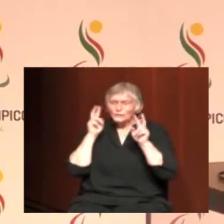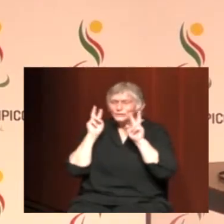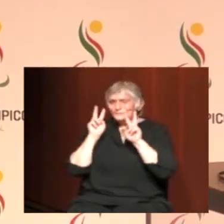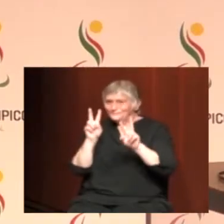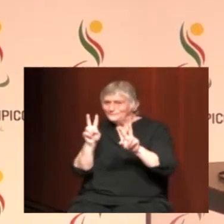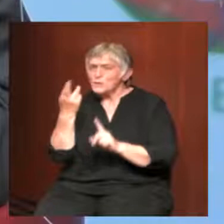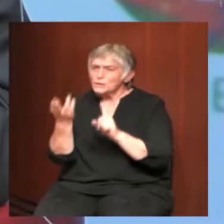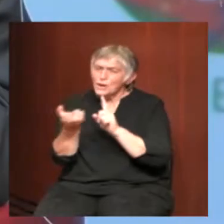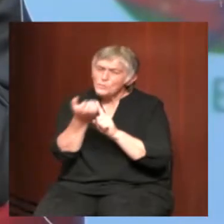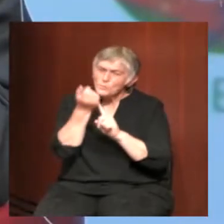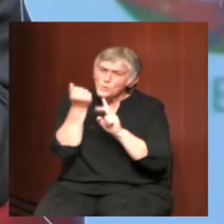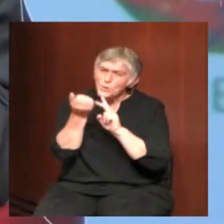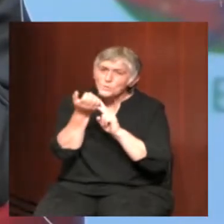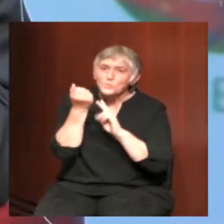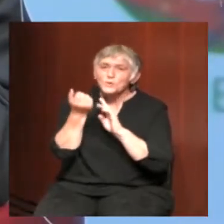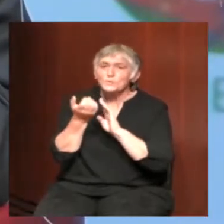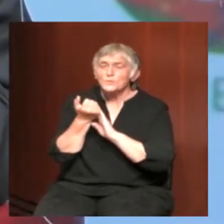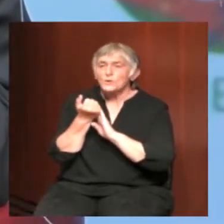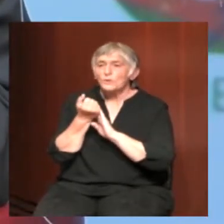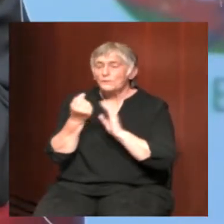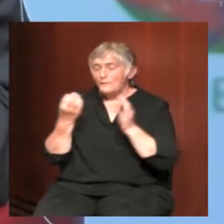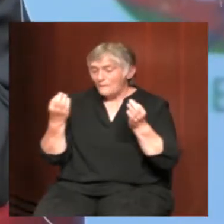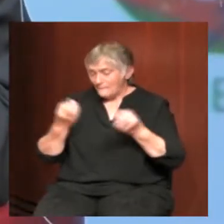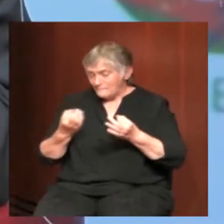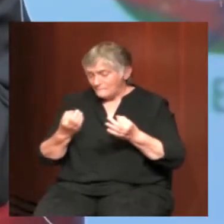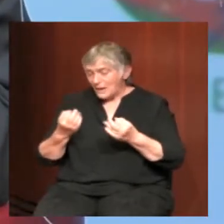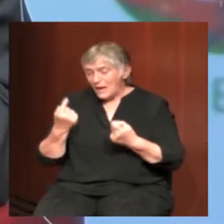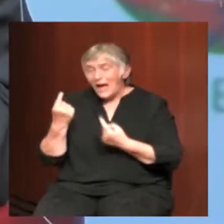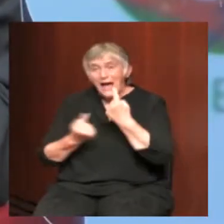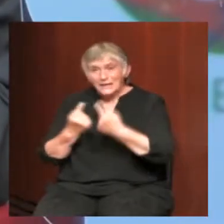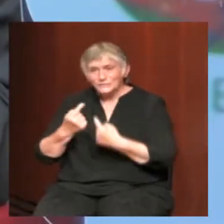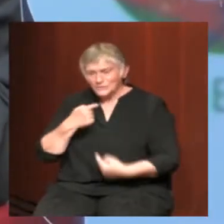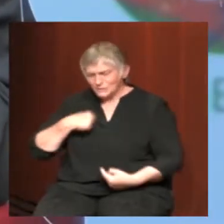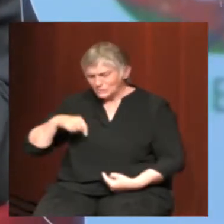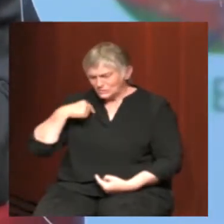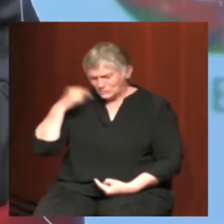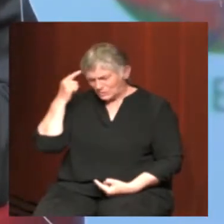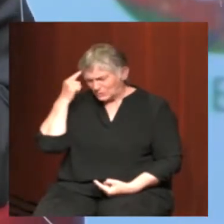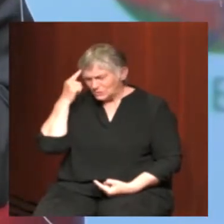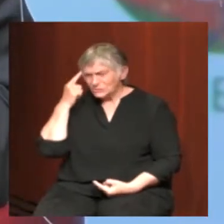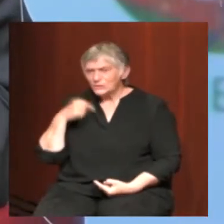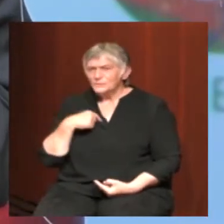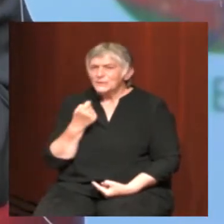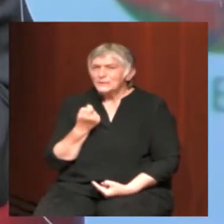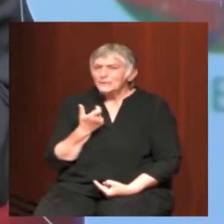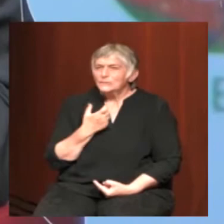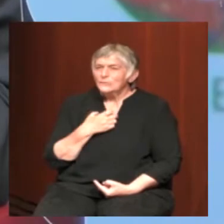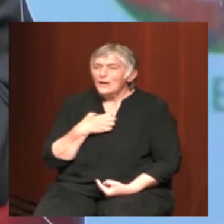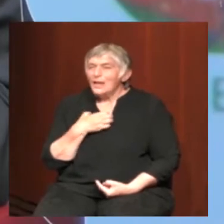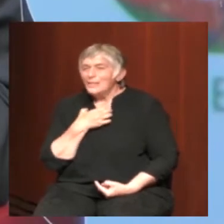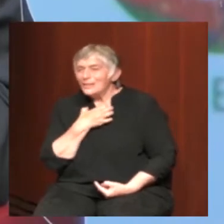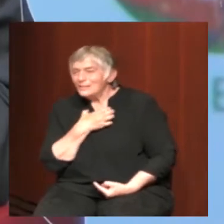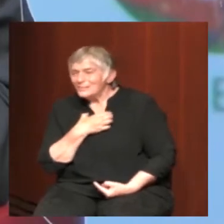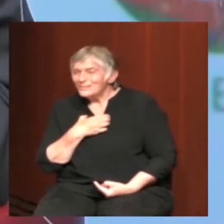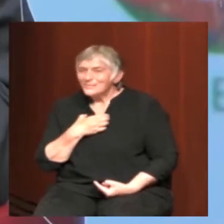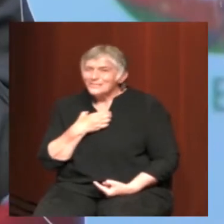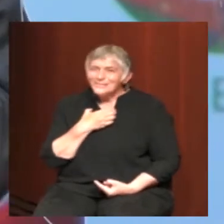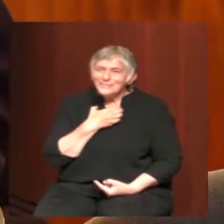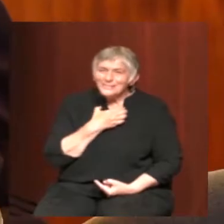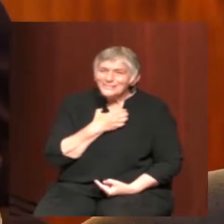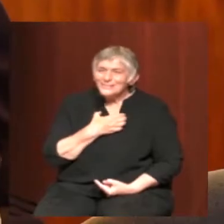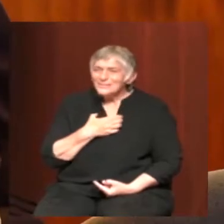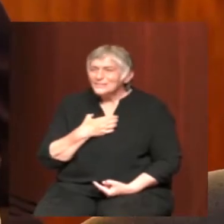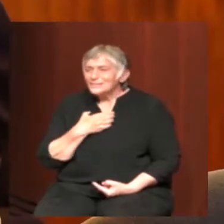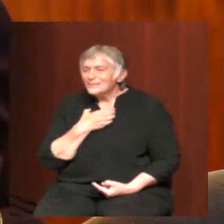mais inclusivo. Instala-se, não raras vezes, uma sensação de algum desconforto por acharmos que